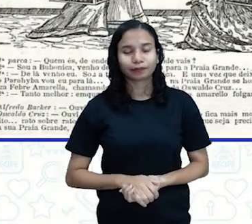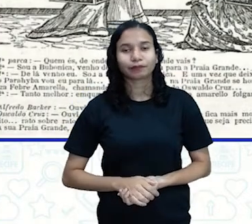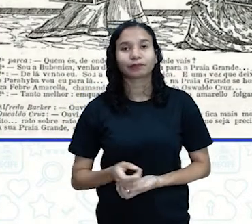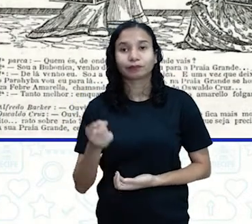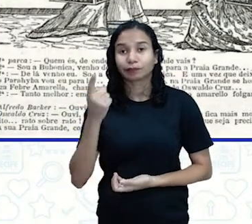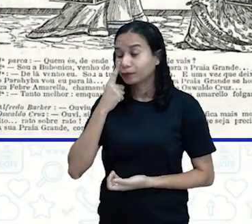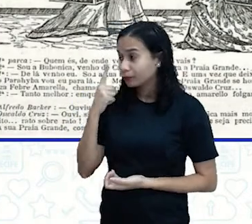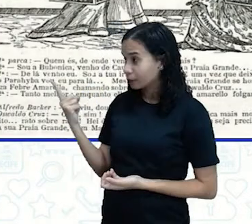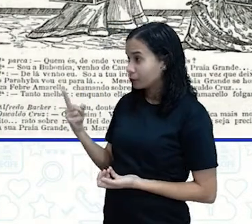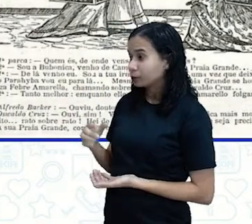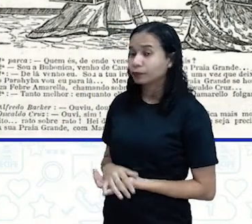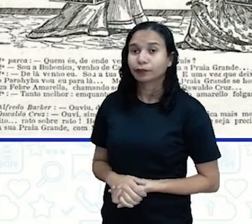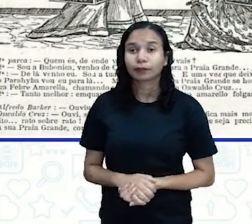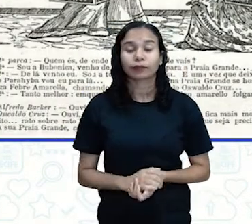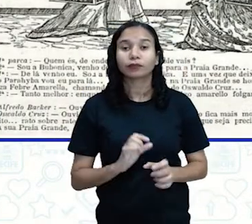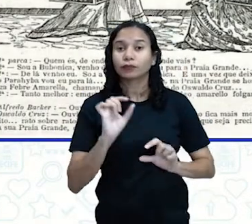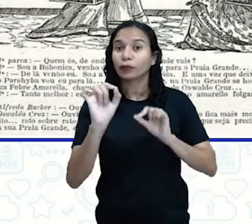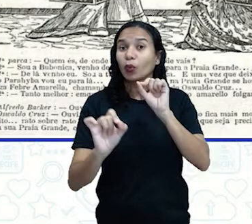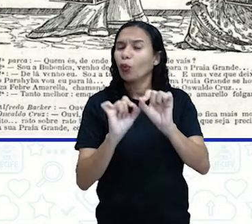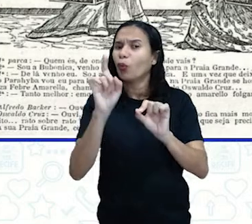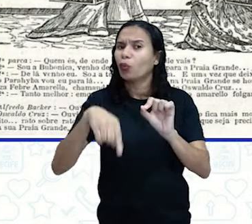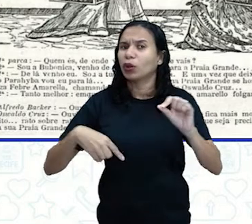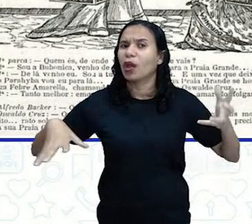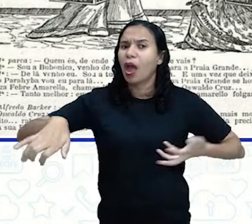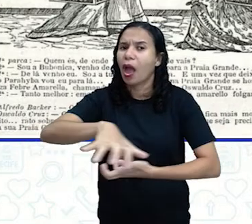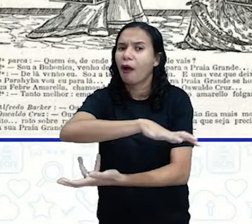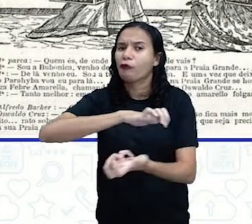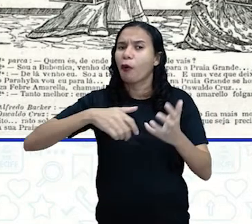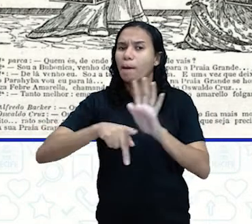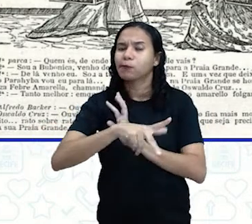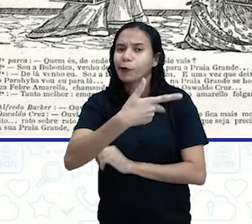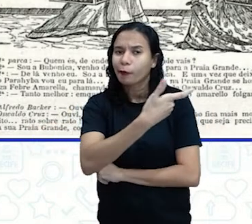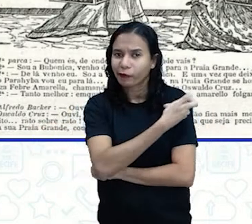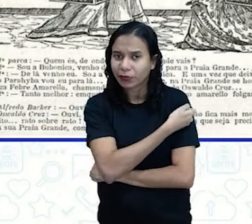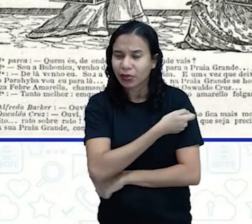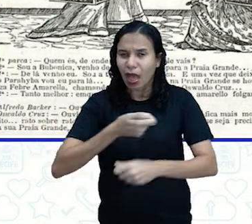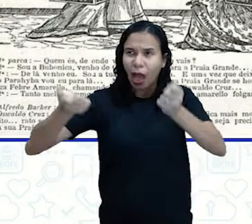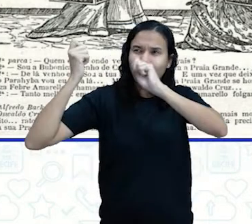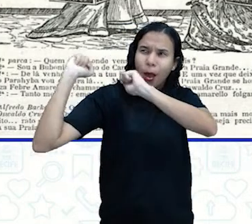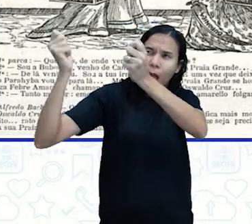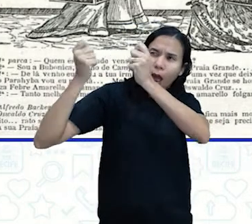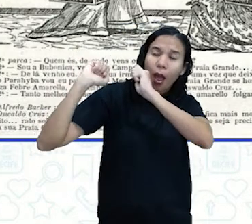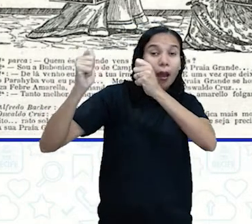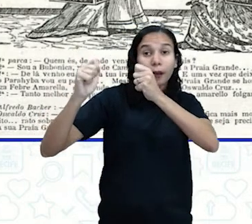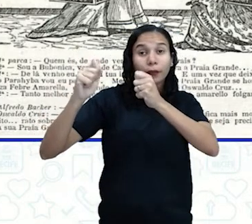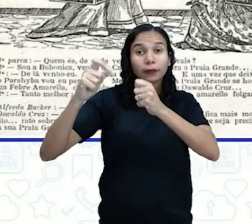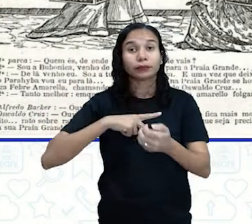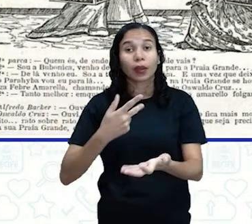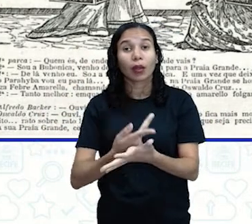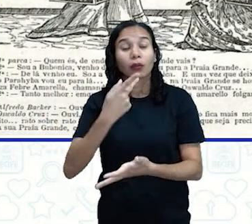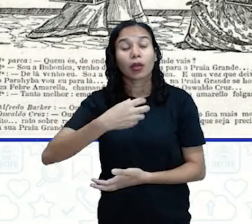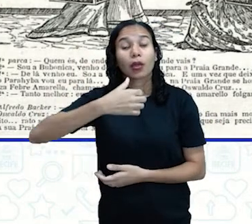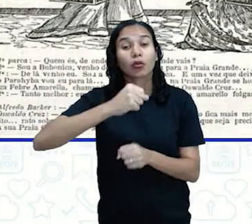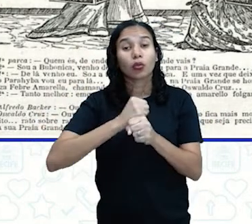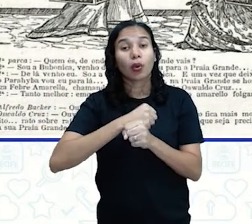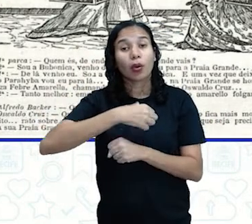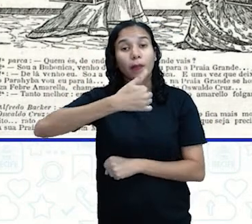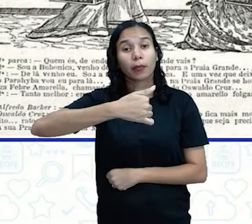Então, o que foi a revolta da vacina, né? Então, ela acontece em